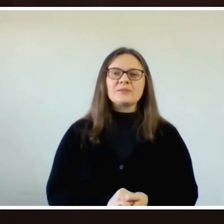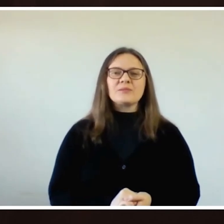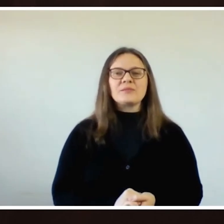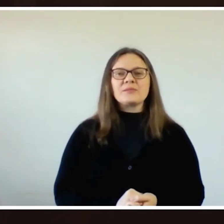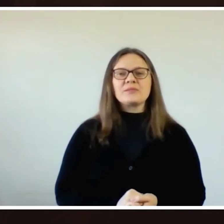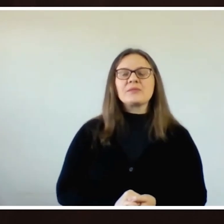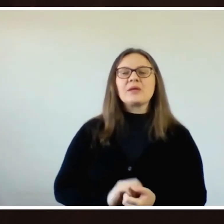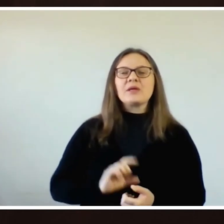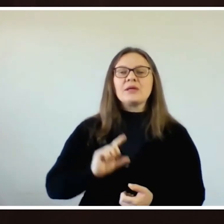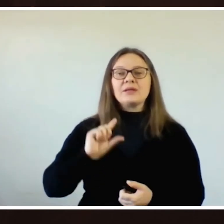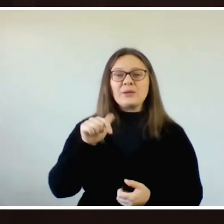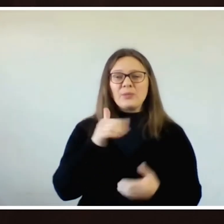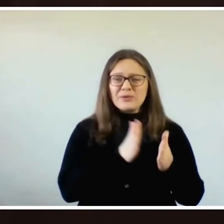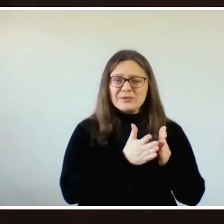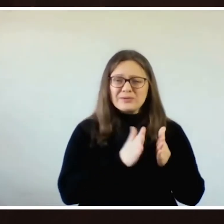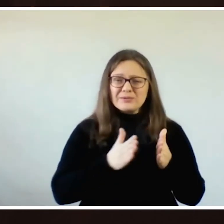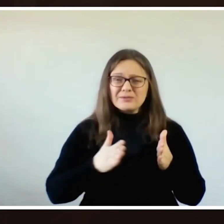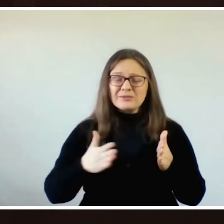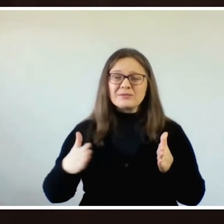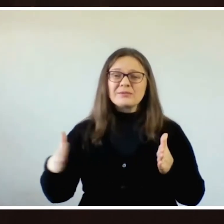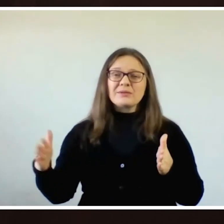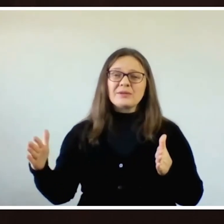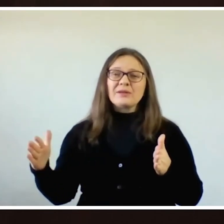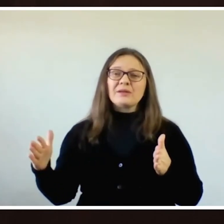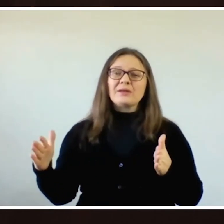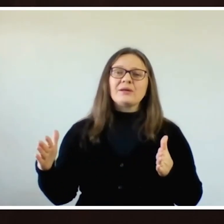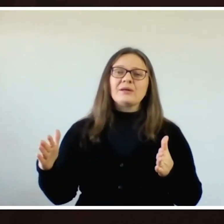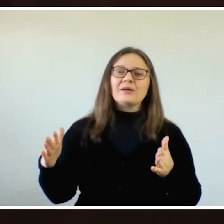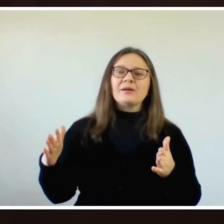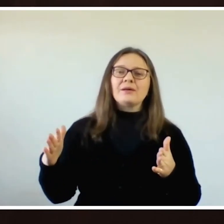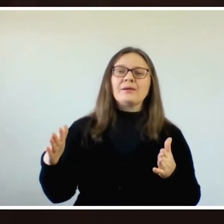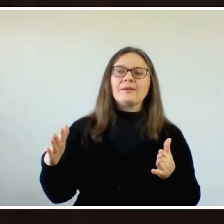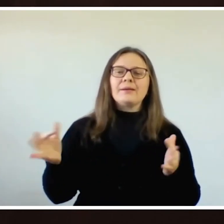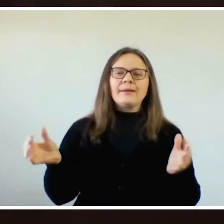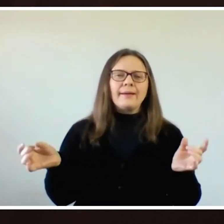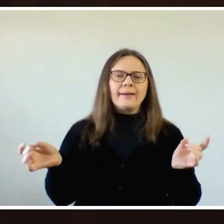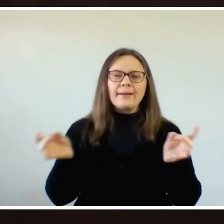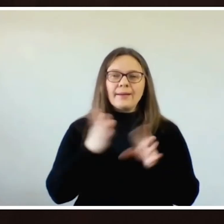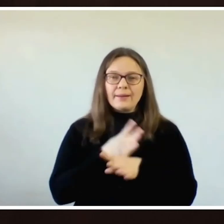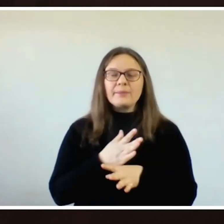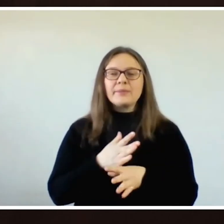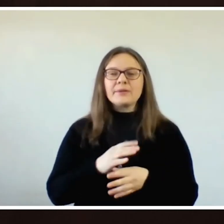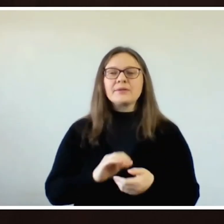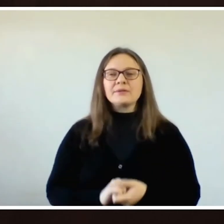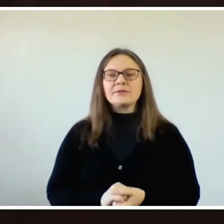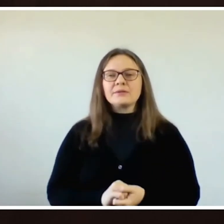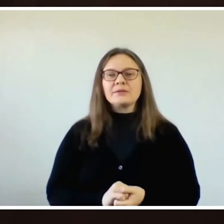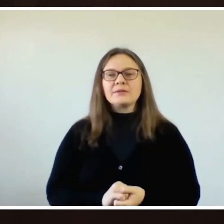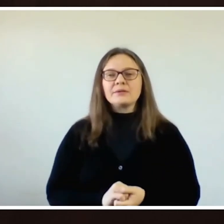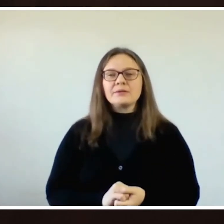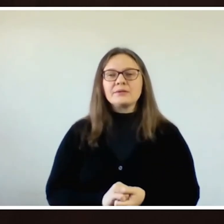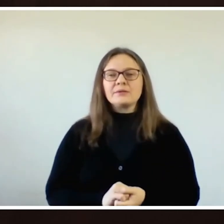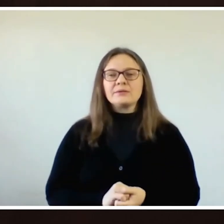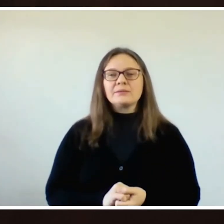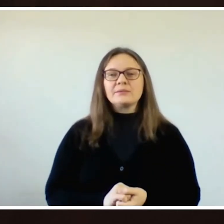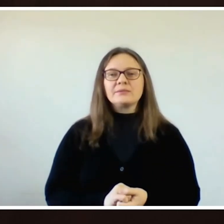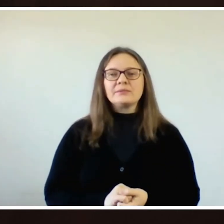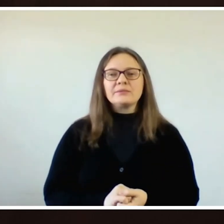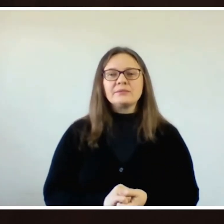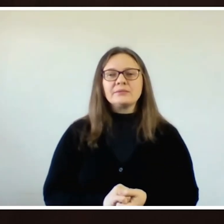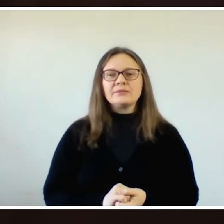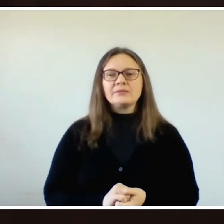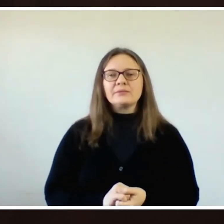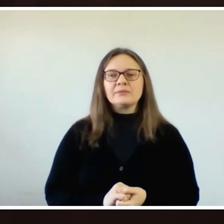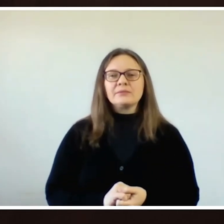Ário chegavam ao final, ainda bem, né? Juliano, o apóstata, o sucedeu, né? Juliano